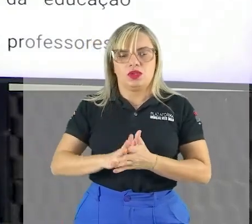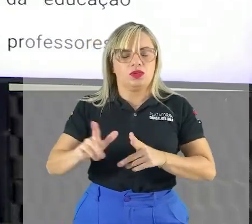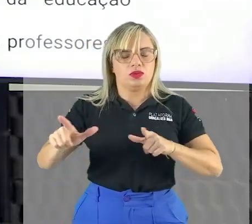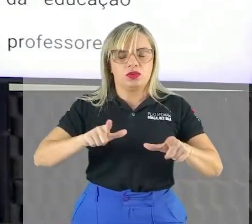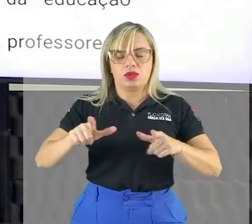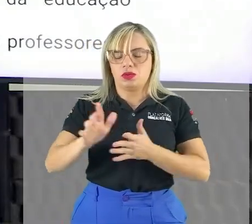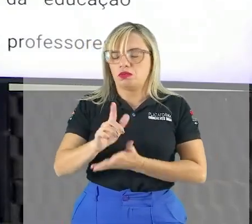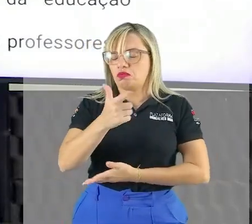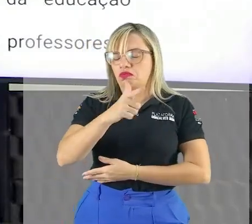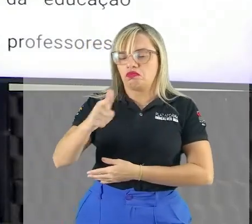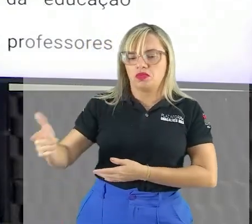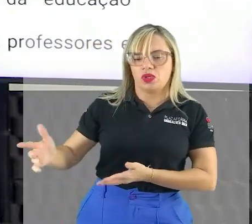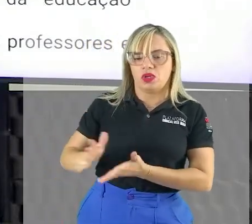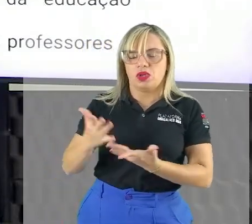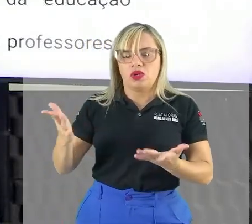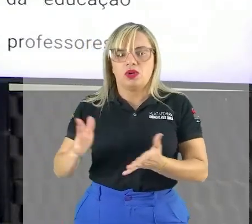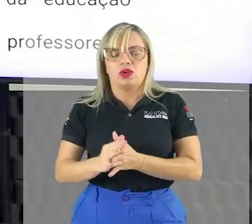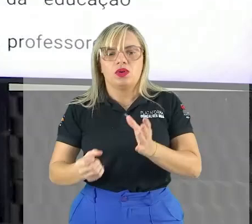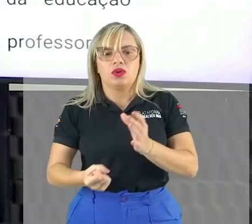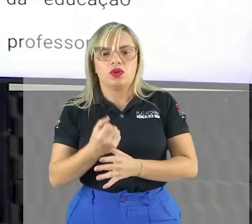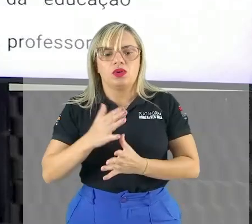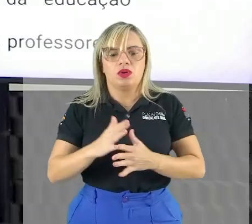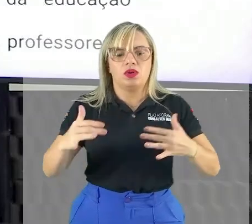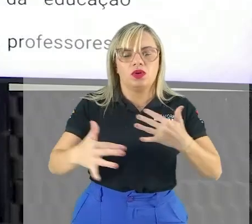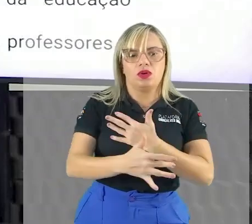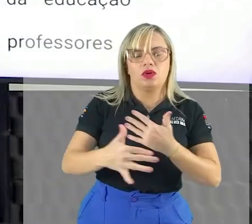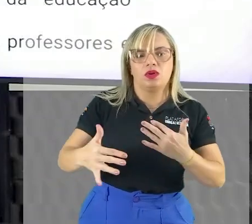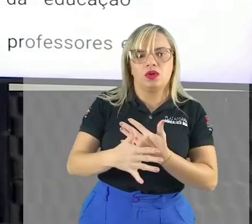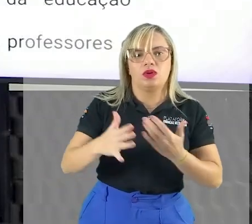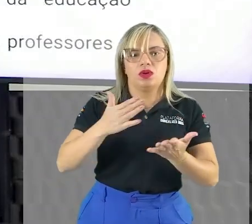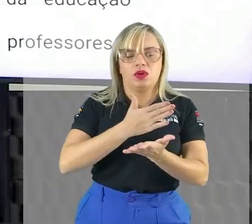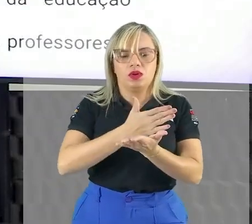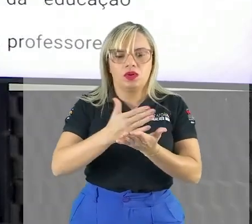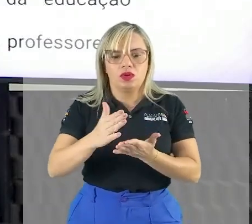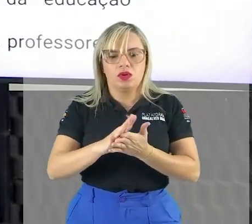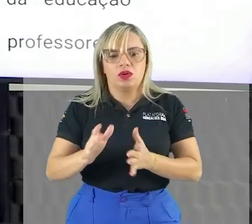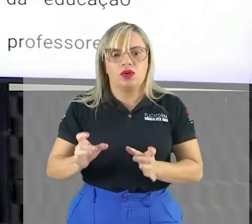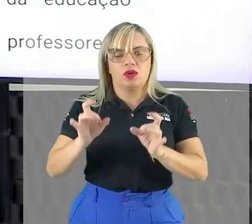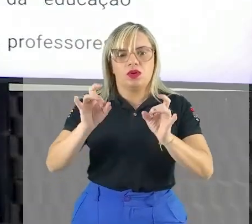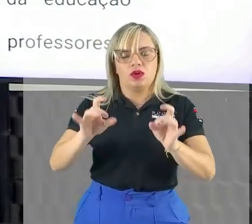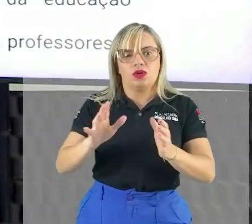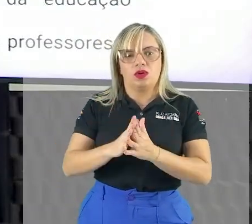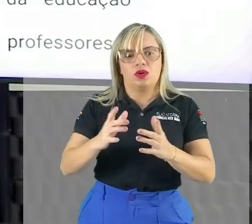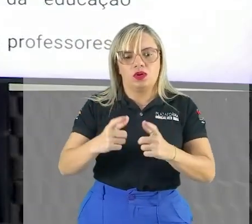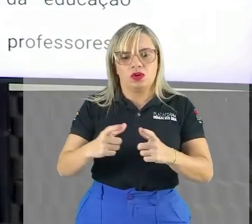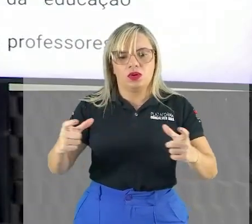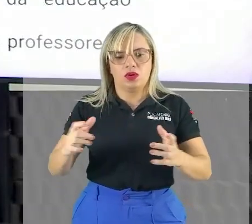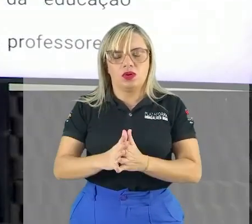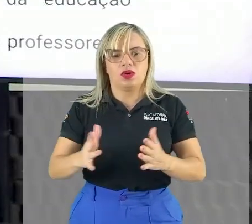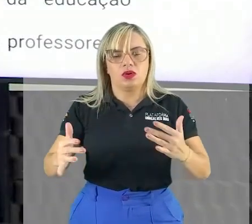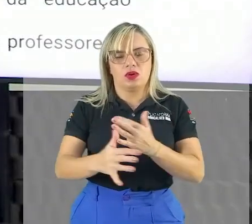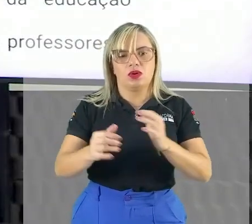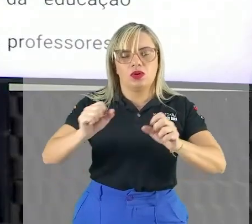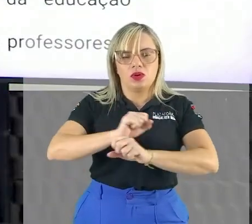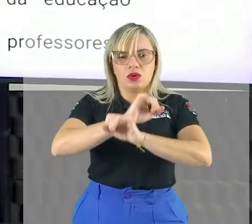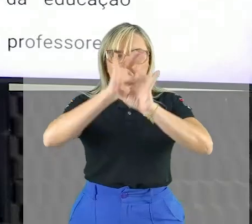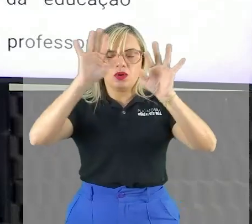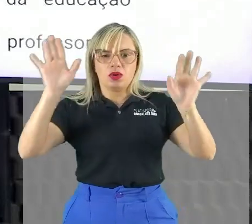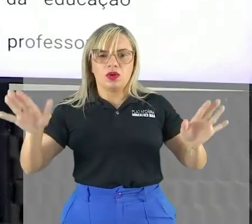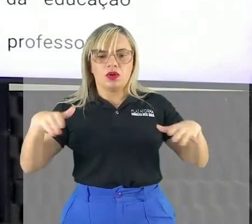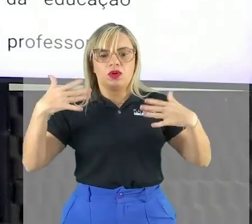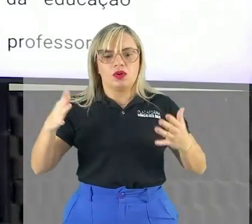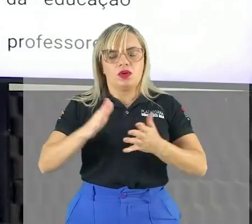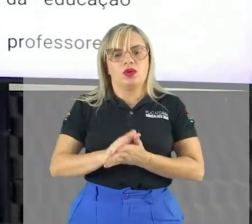Com o aparecimento das cidades, você começa a ter uma especialização maior, porque as cidades vão, claro, demandar para